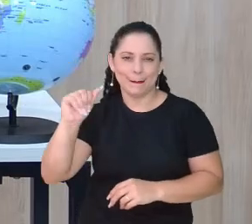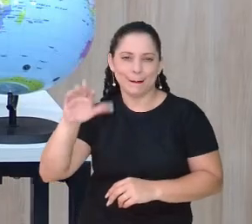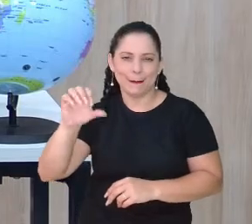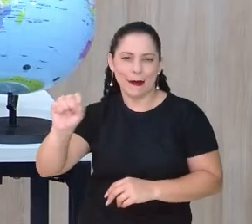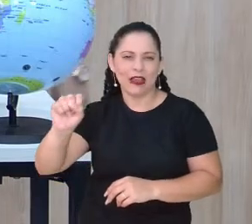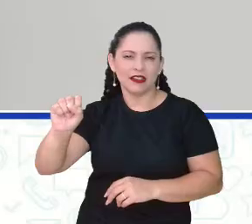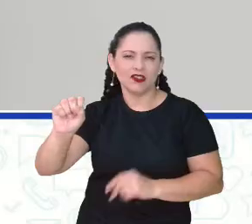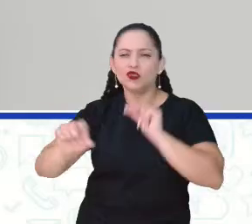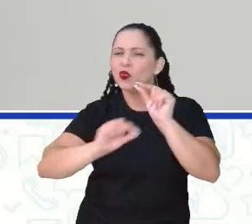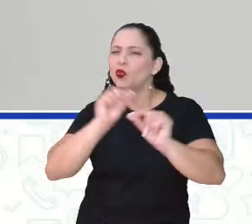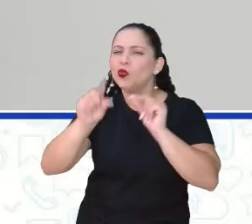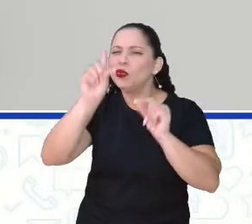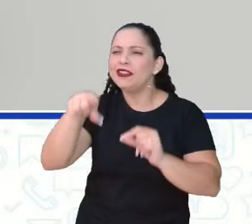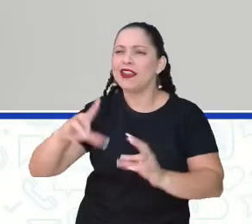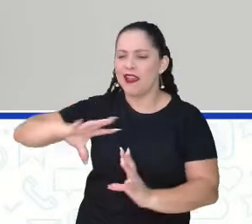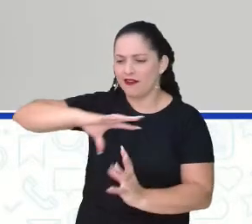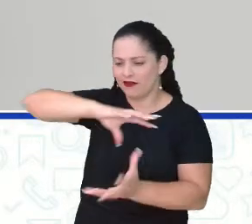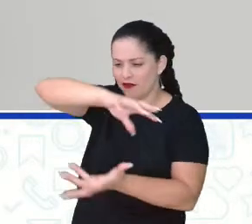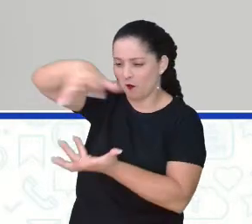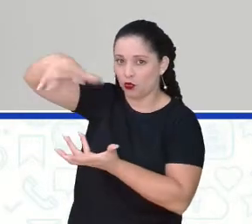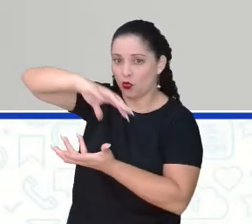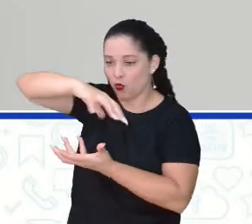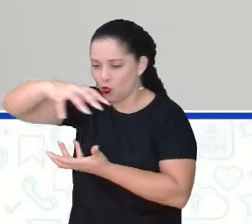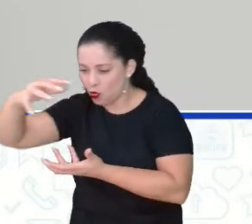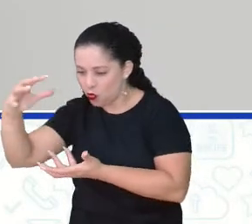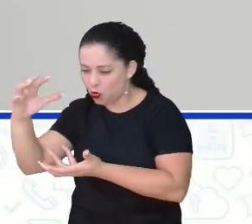a camadas.